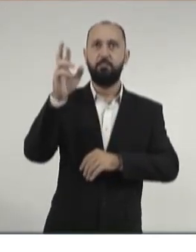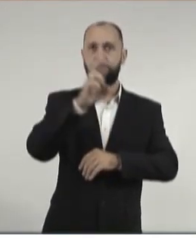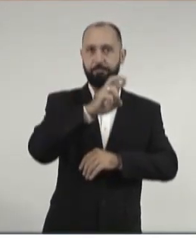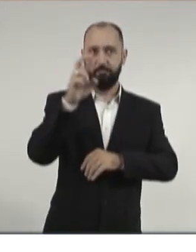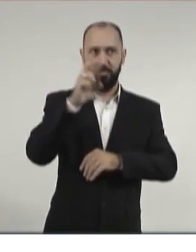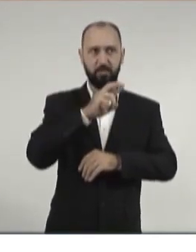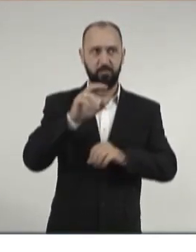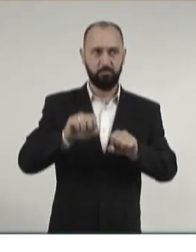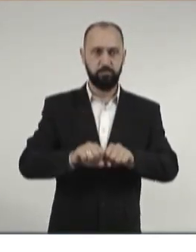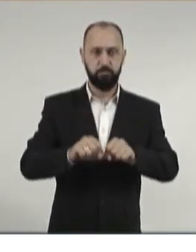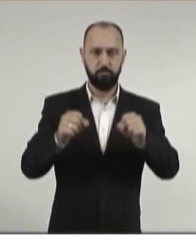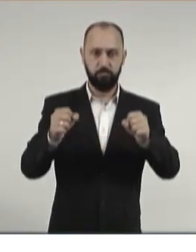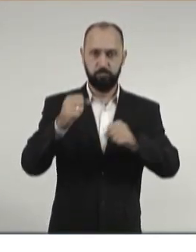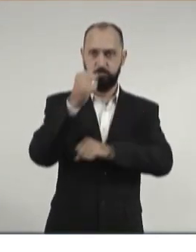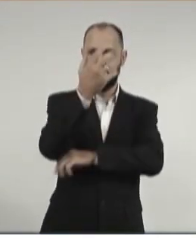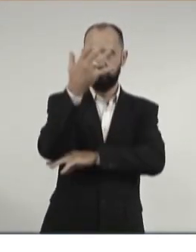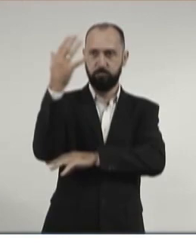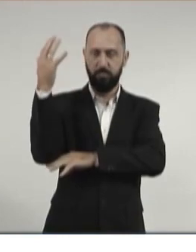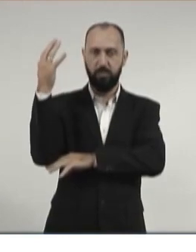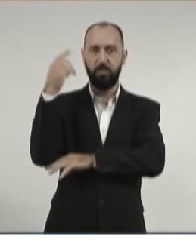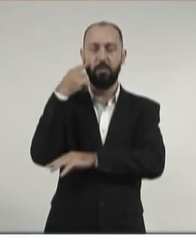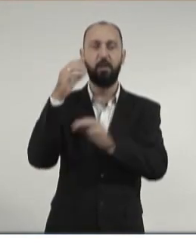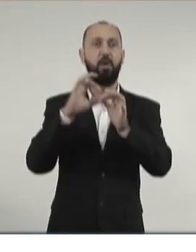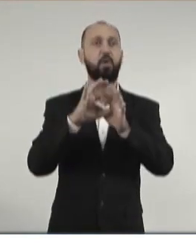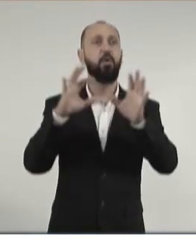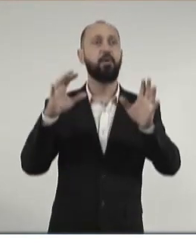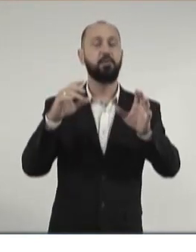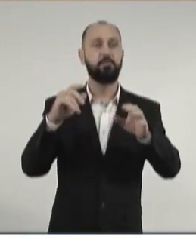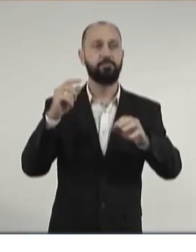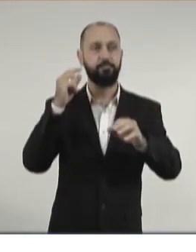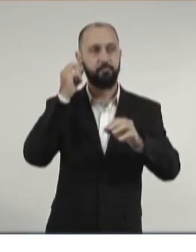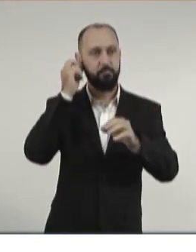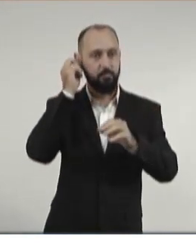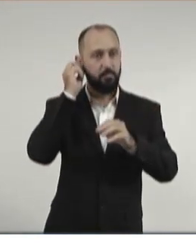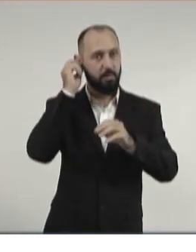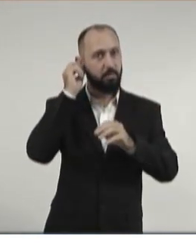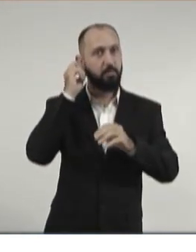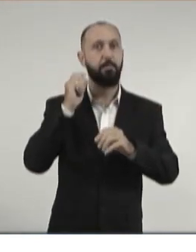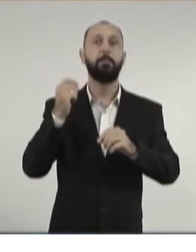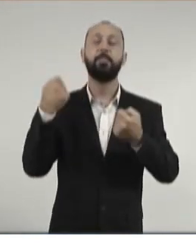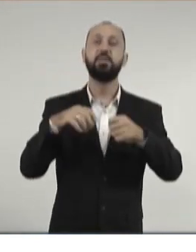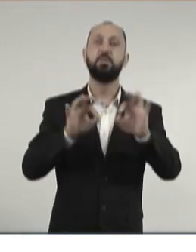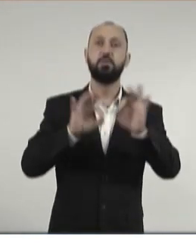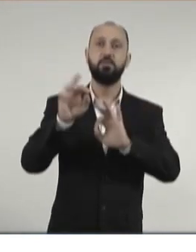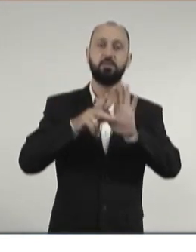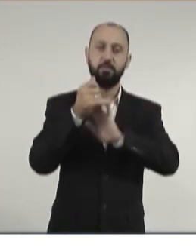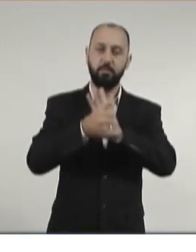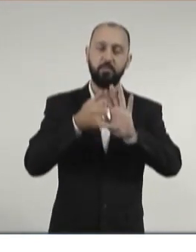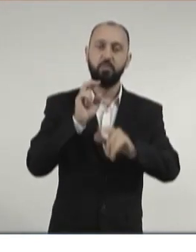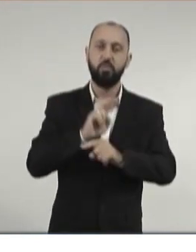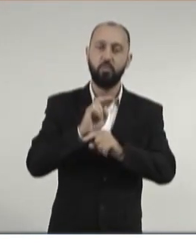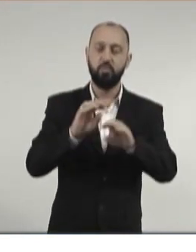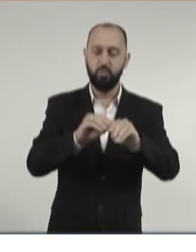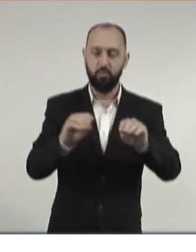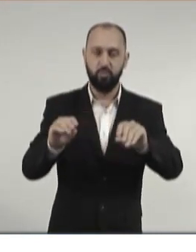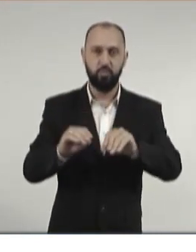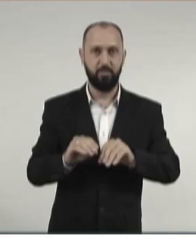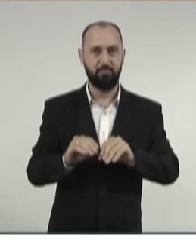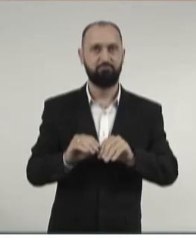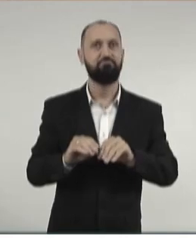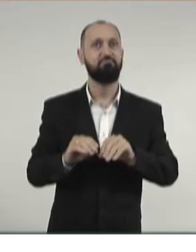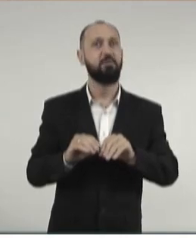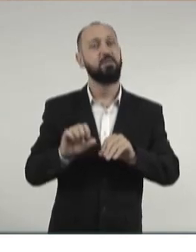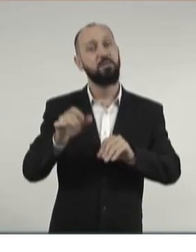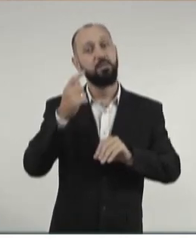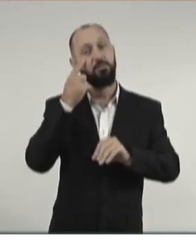do desmatamento, mas porque para ele ser autorizado desmatamento, ele tem que apresentar esse projeto de manejo de conservação do solo, e se